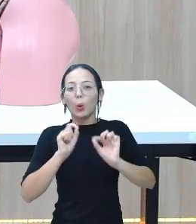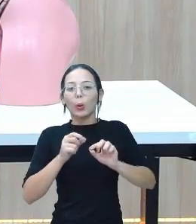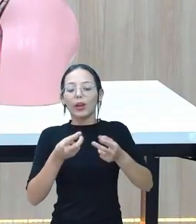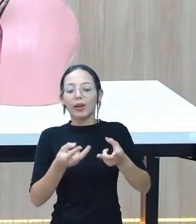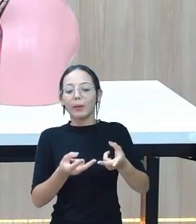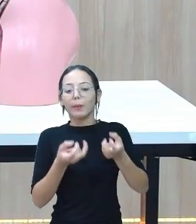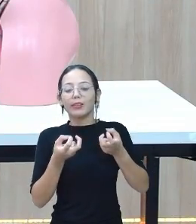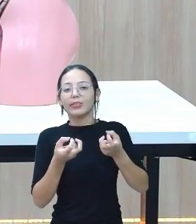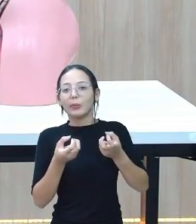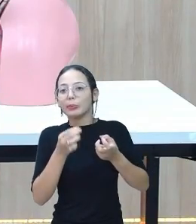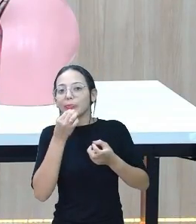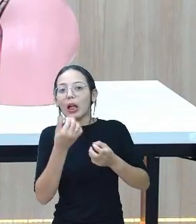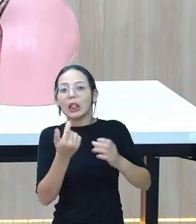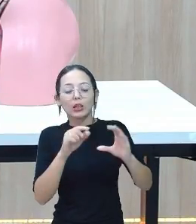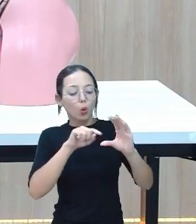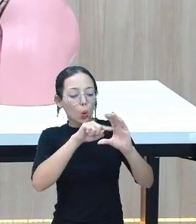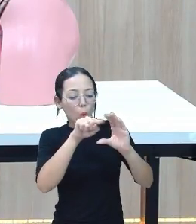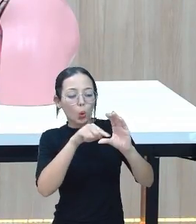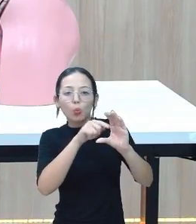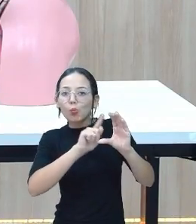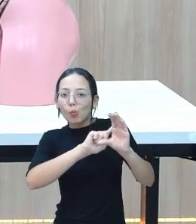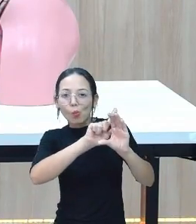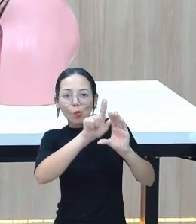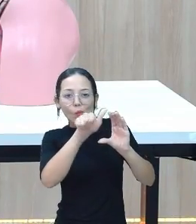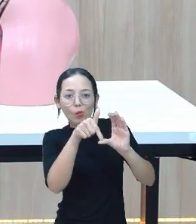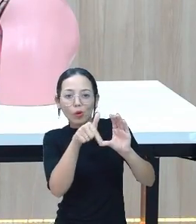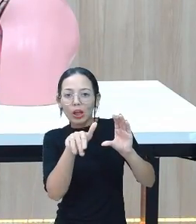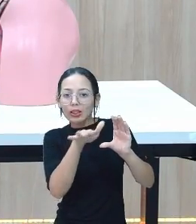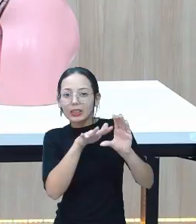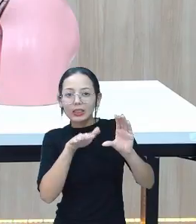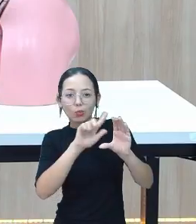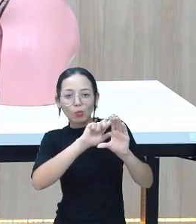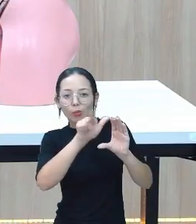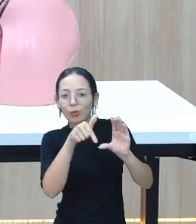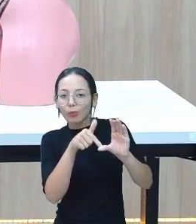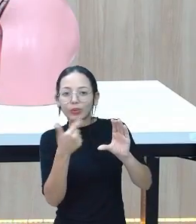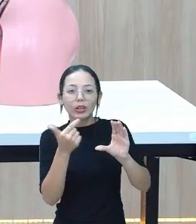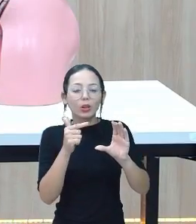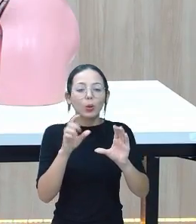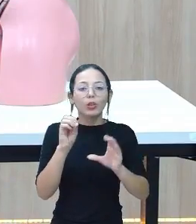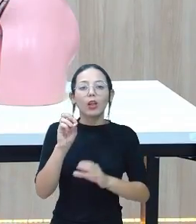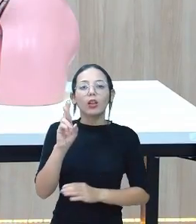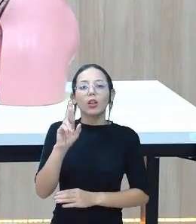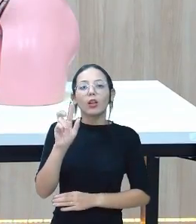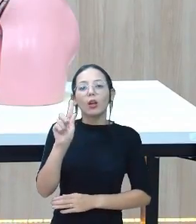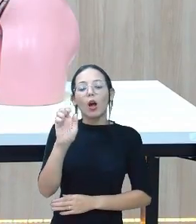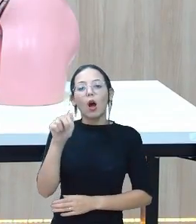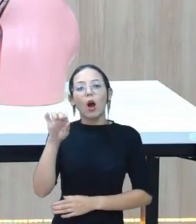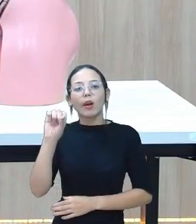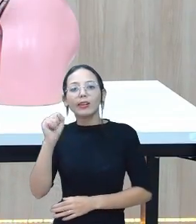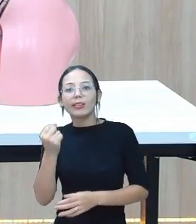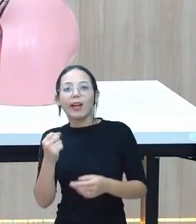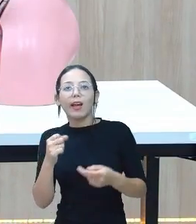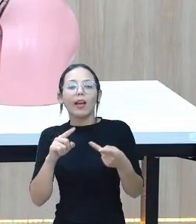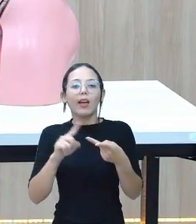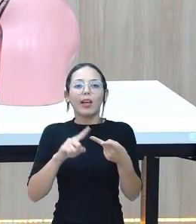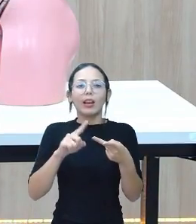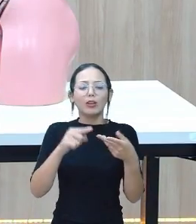que ela não tem um núcleo definido, né? Não apresenta organela como